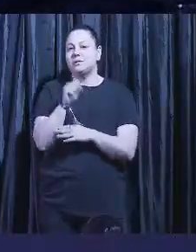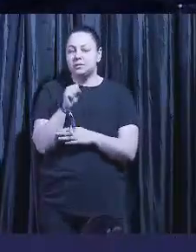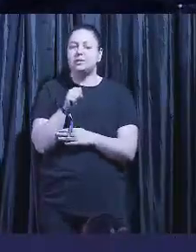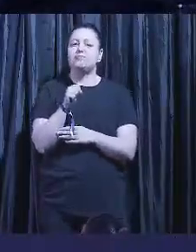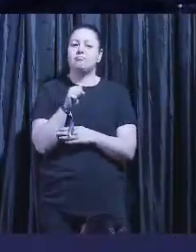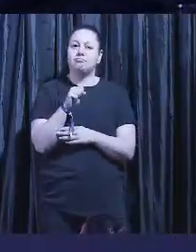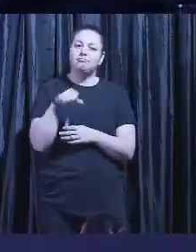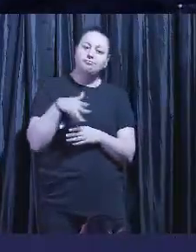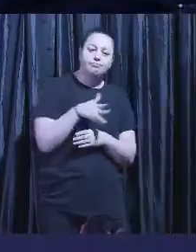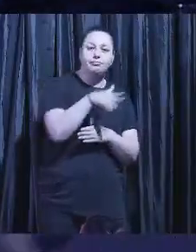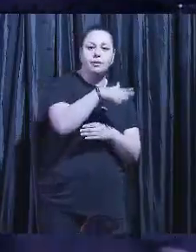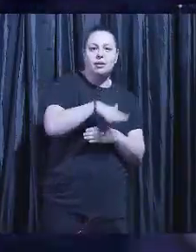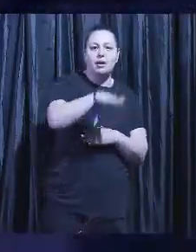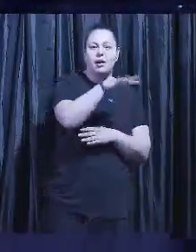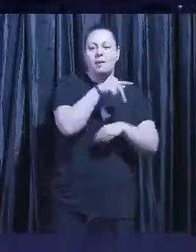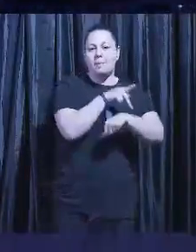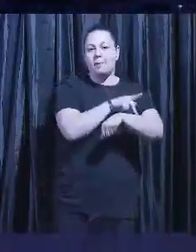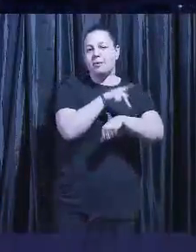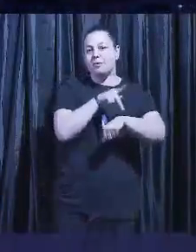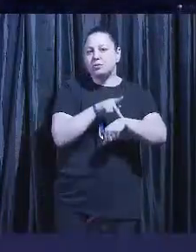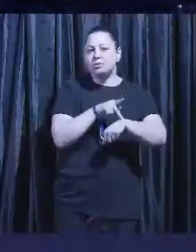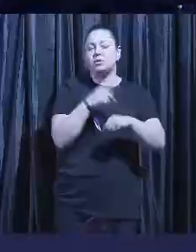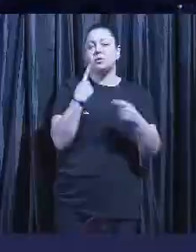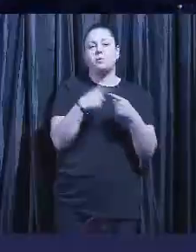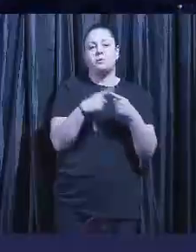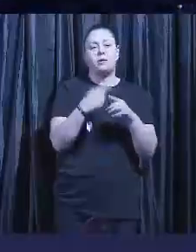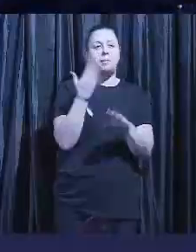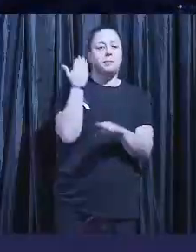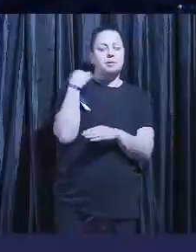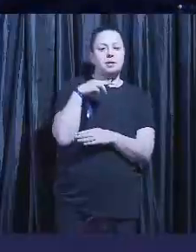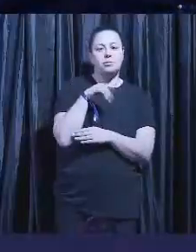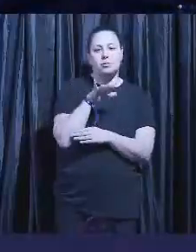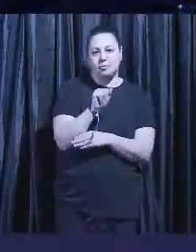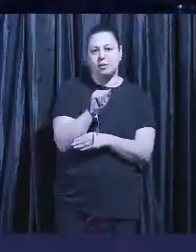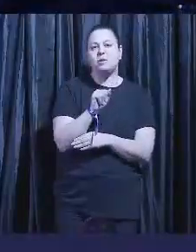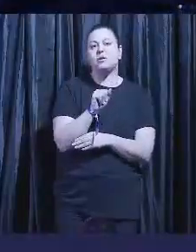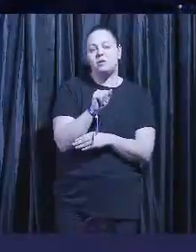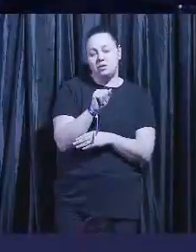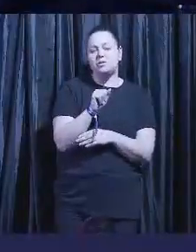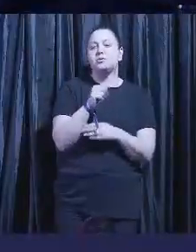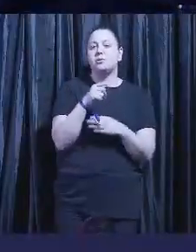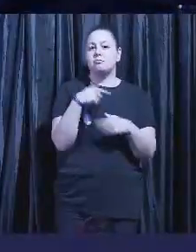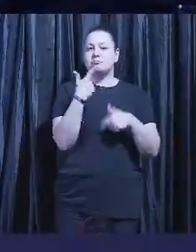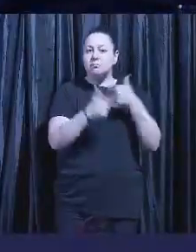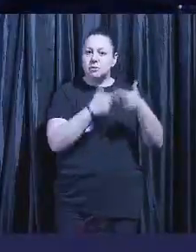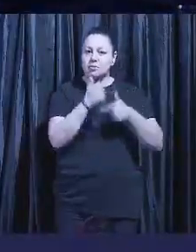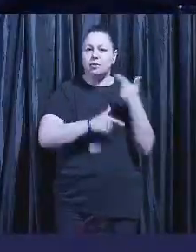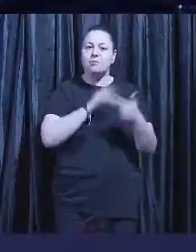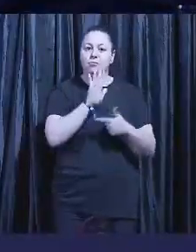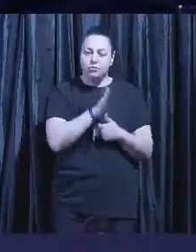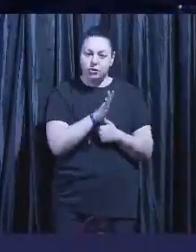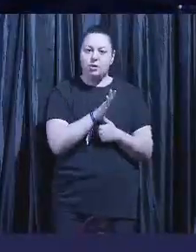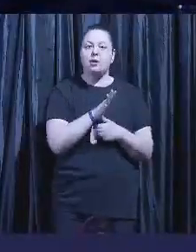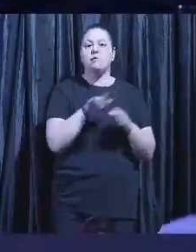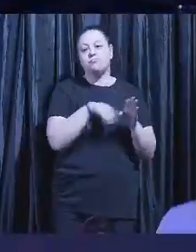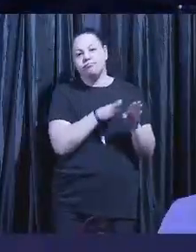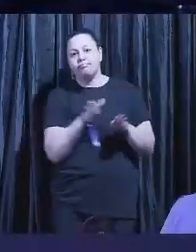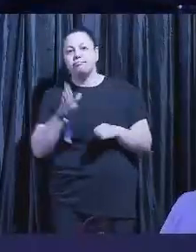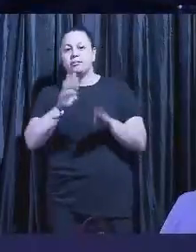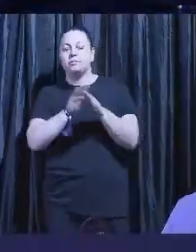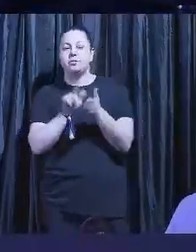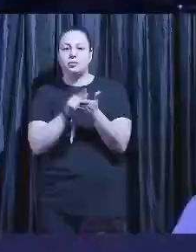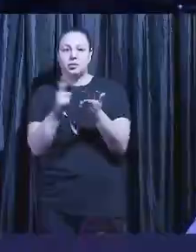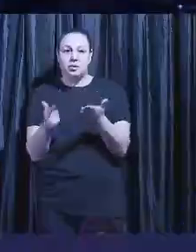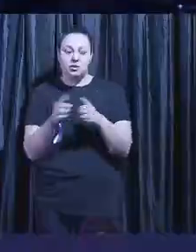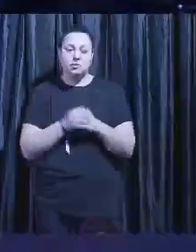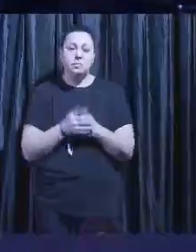pela pedagogia, porque desde lá do Mídia Étnica a gente já trabalhava esse processo da educomunicação, quanto do jornalismo. E,